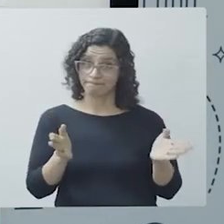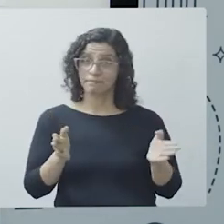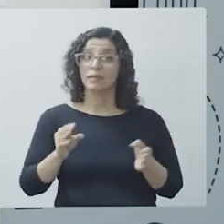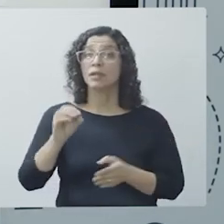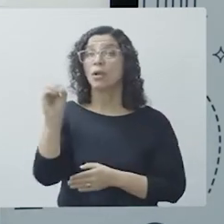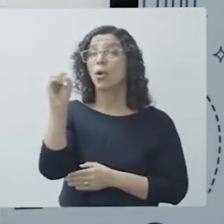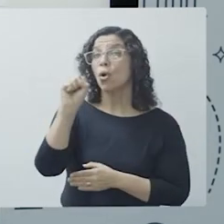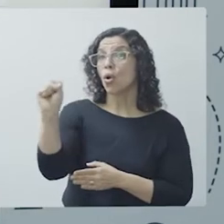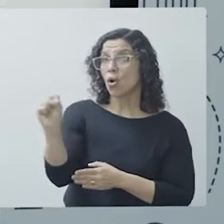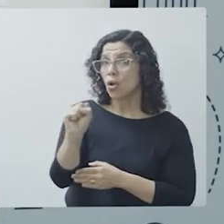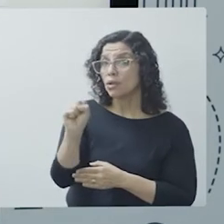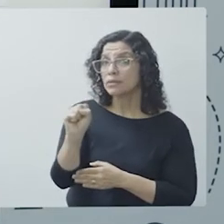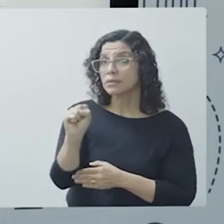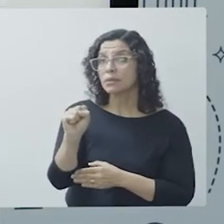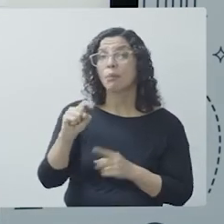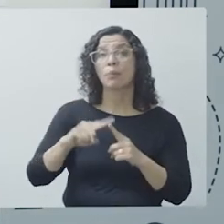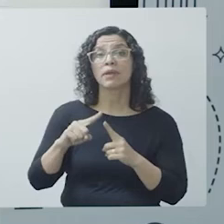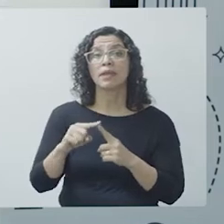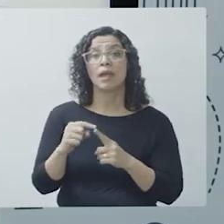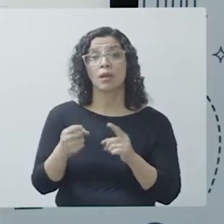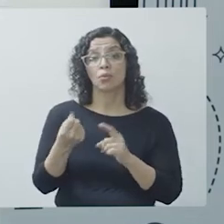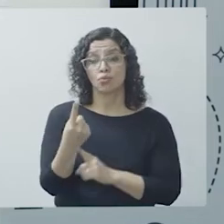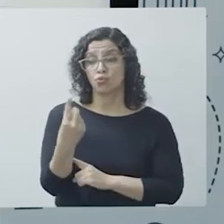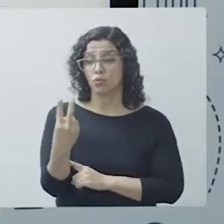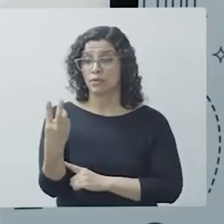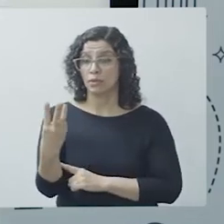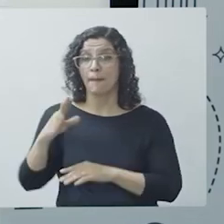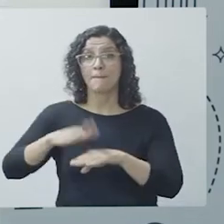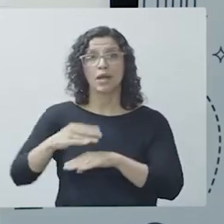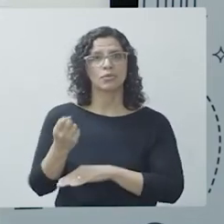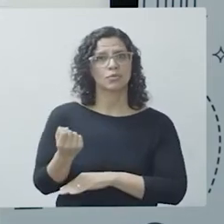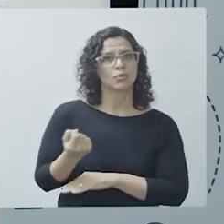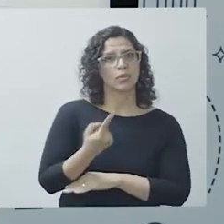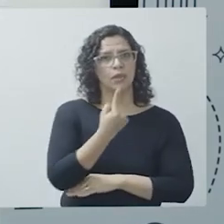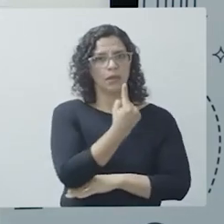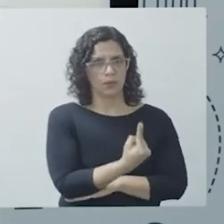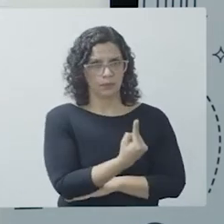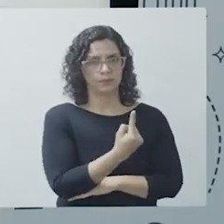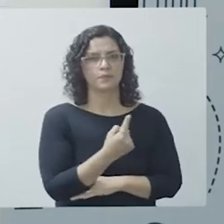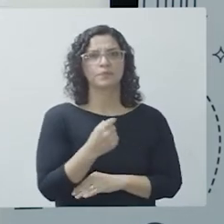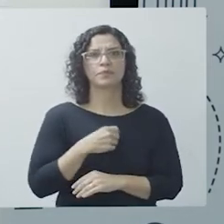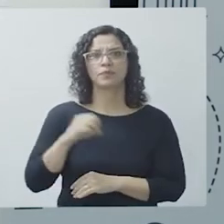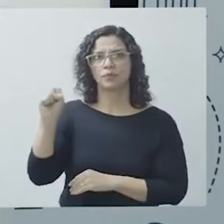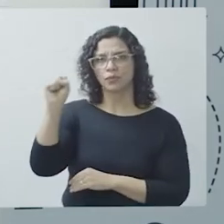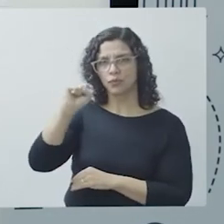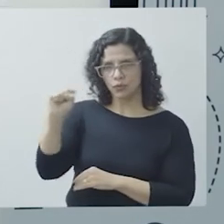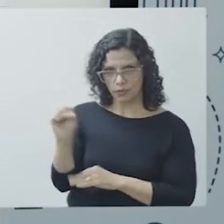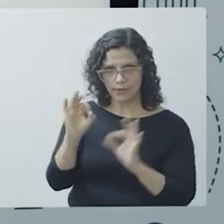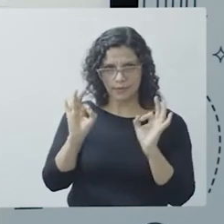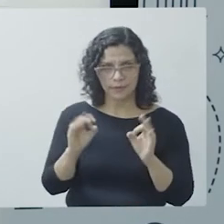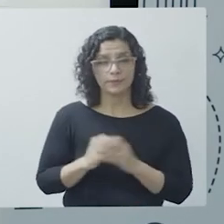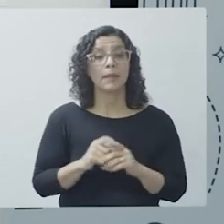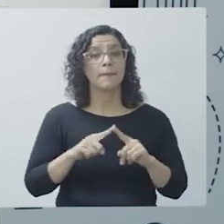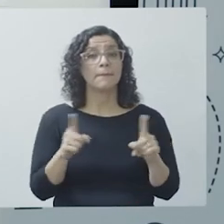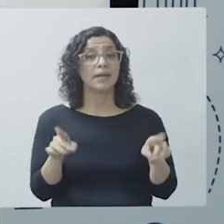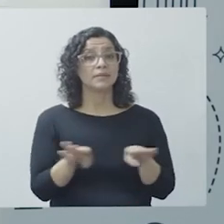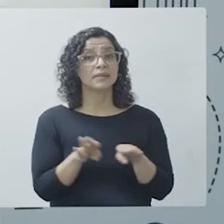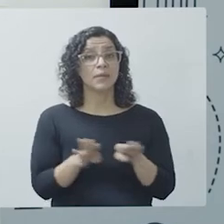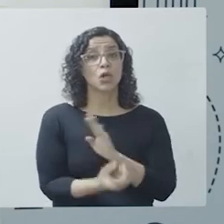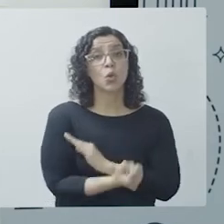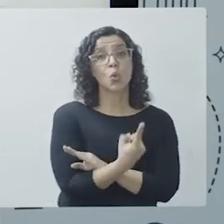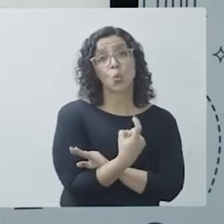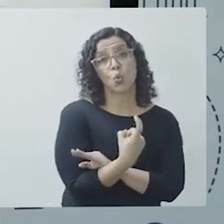quatro, falaríamos os cadernos, porque é mais do que um. Usaríamos essa plaquinha aqui. Mas como